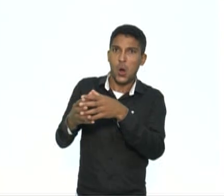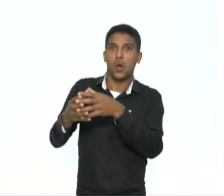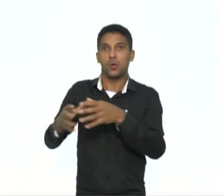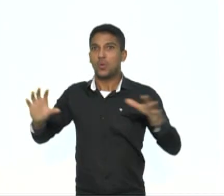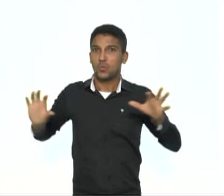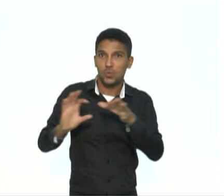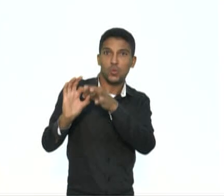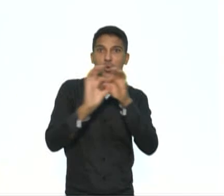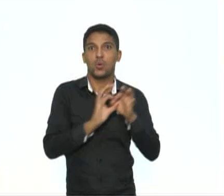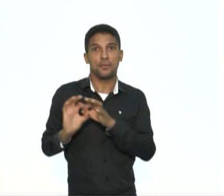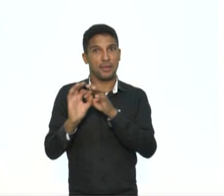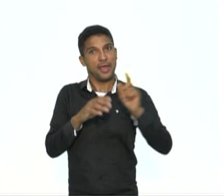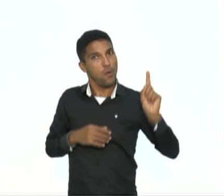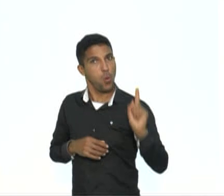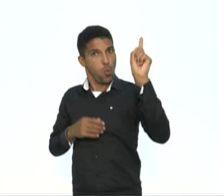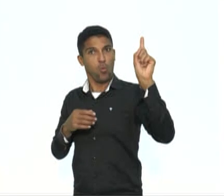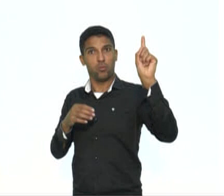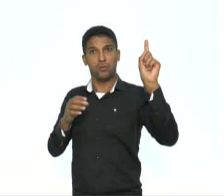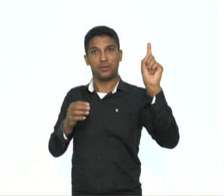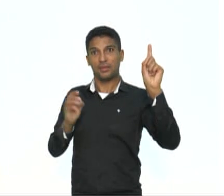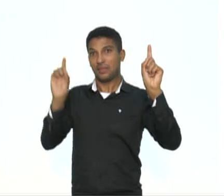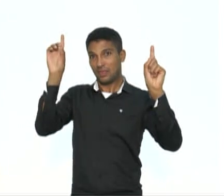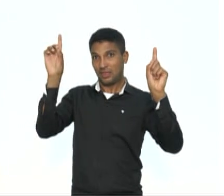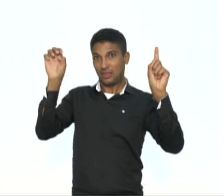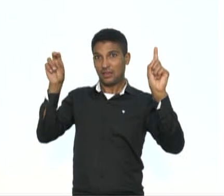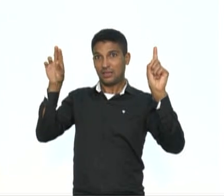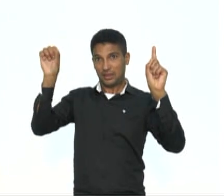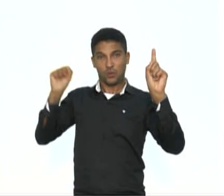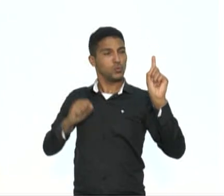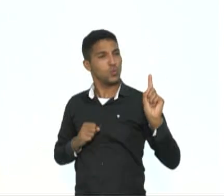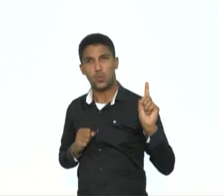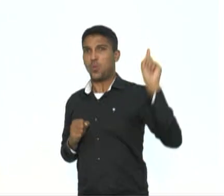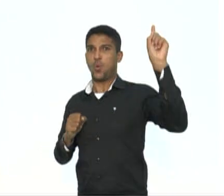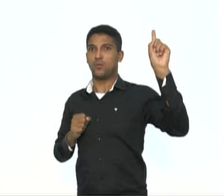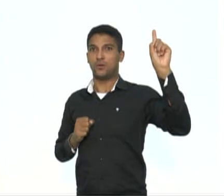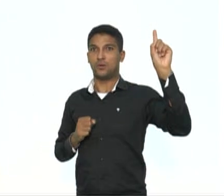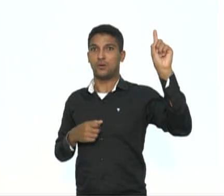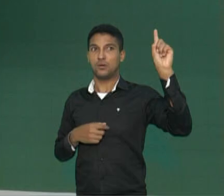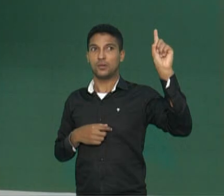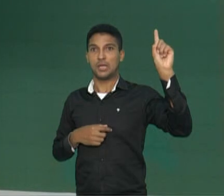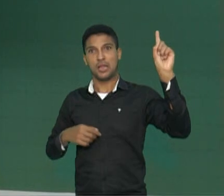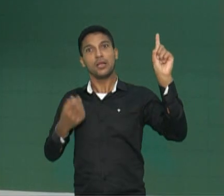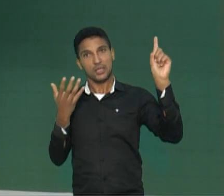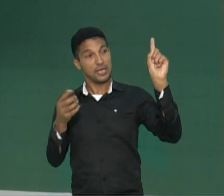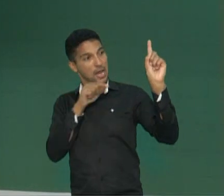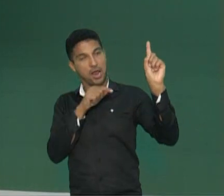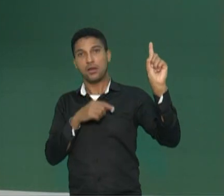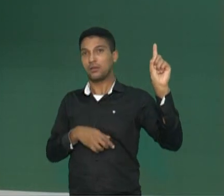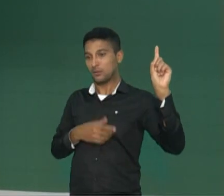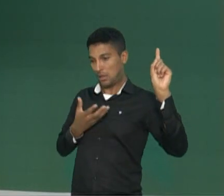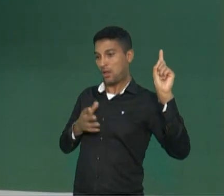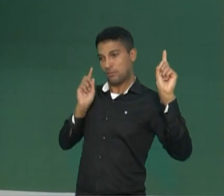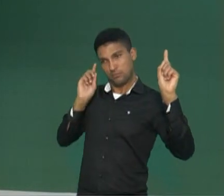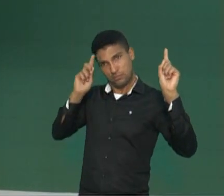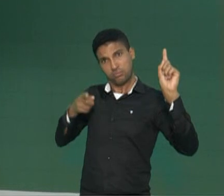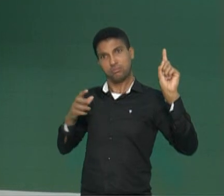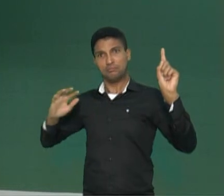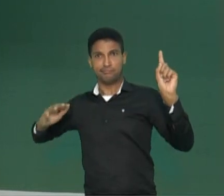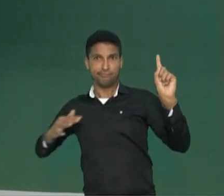os 6 indolentes, que depois surgiu, né, e o poder ficava com o major-domos, que a gente falou também, né, que foi o